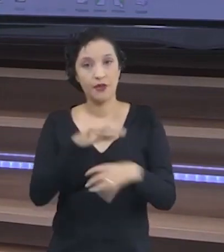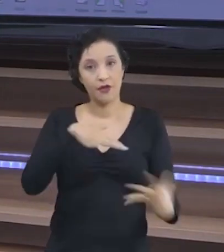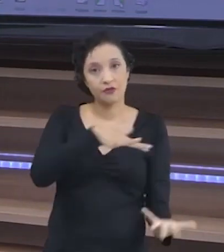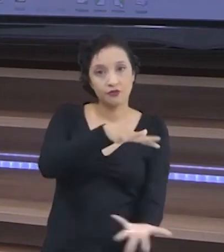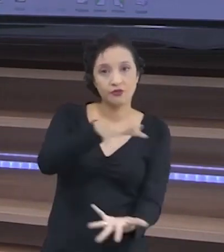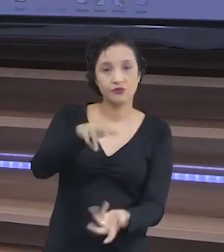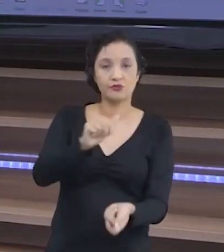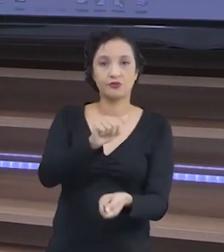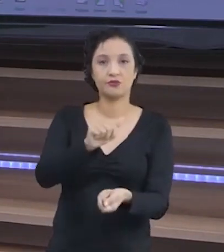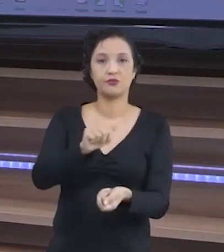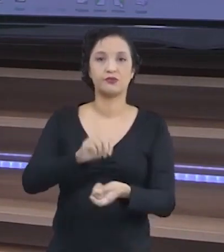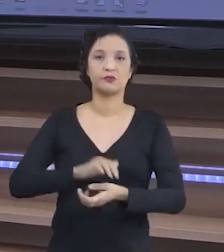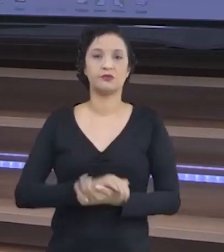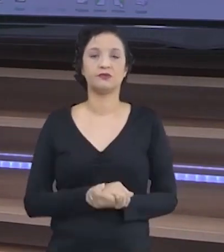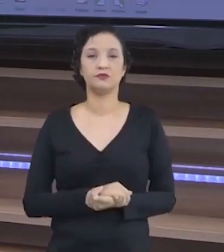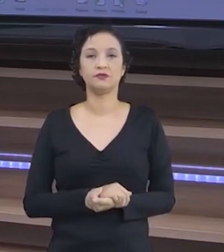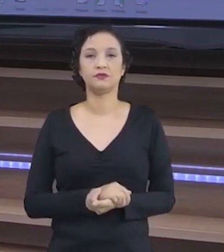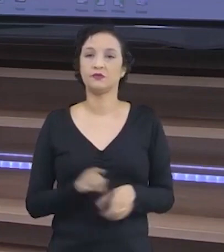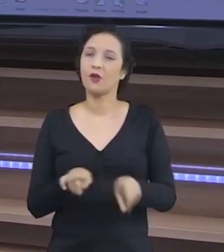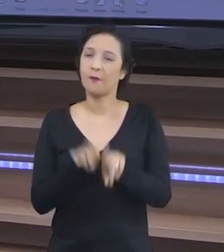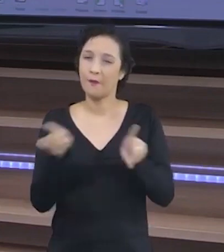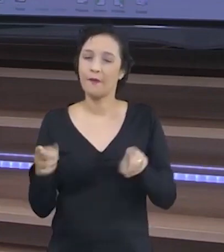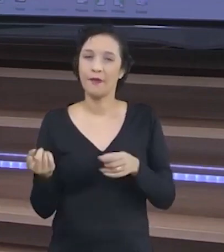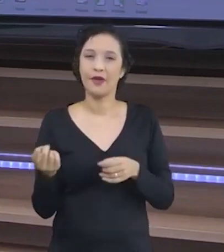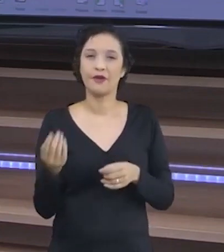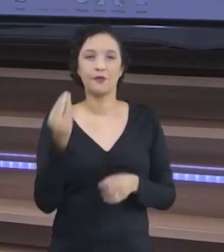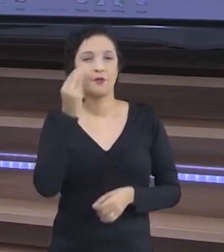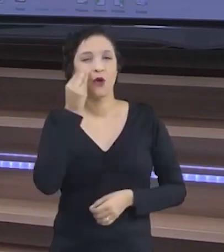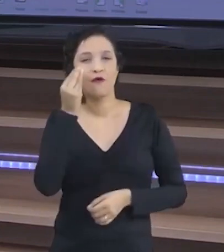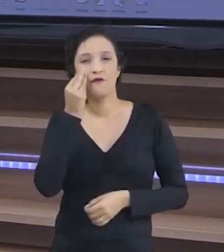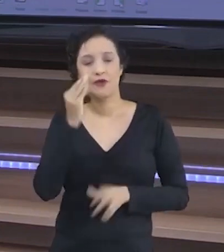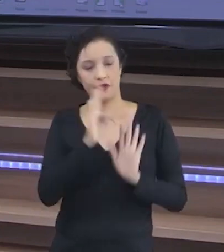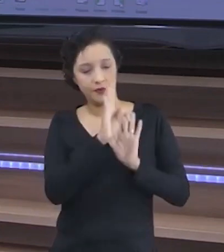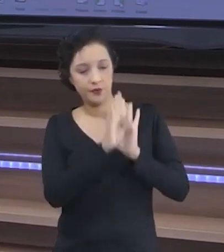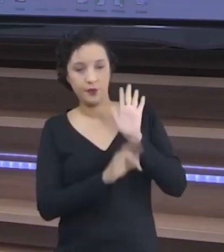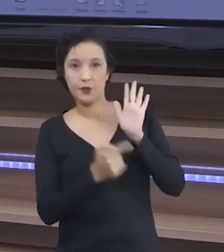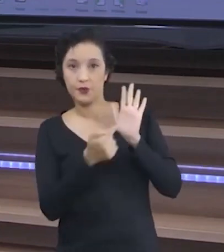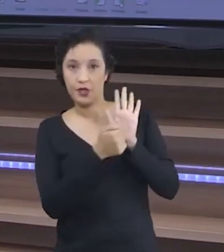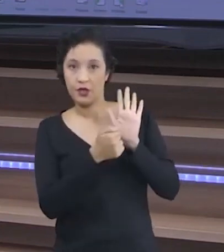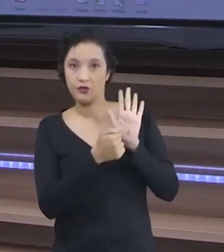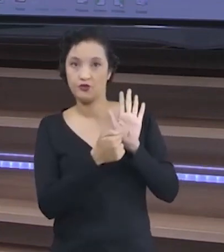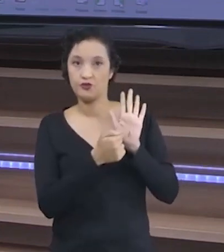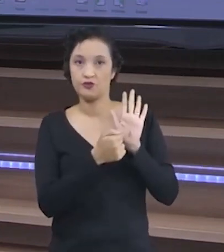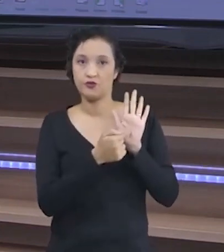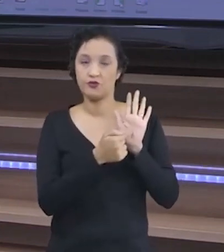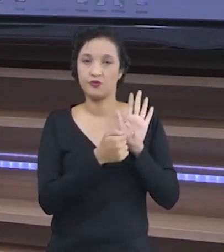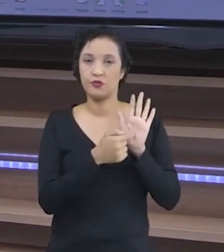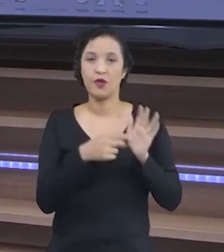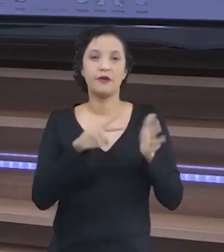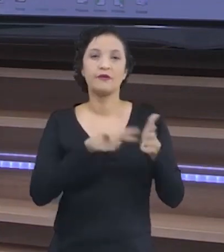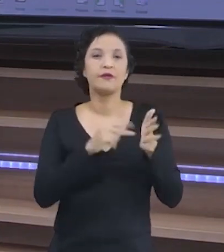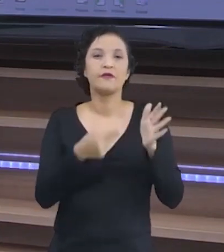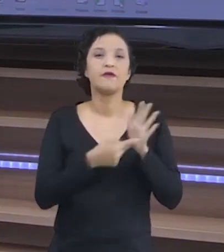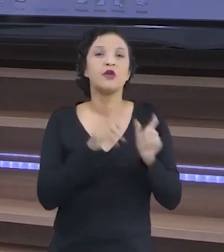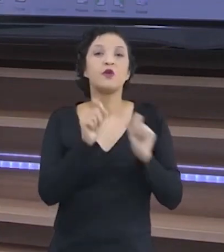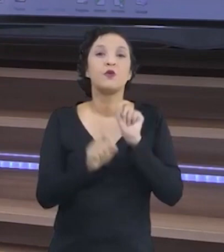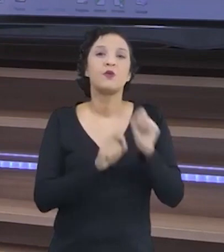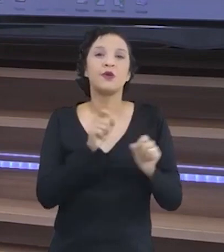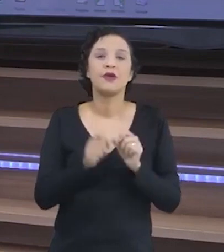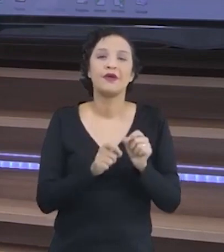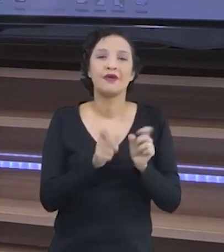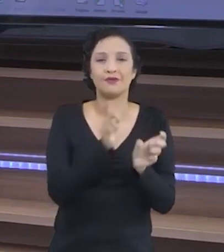vive. Mas vamos para cá, para o sentido... A gente está falando agora do sentido conotativo. São as